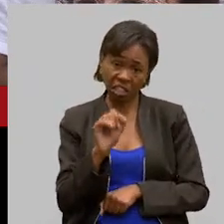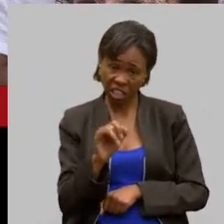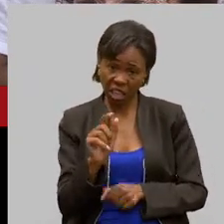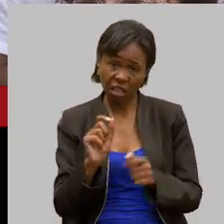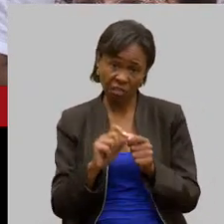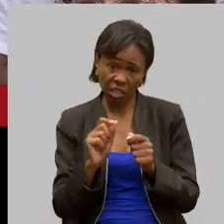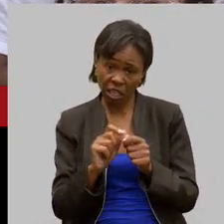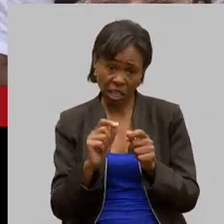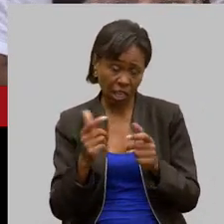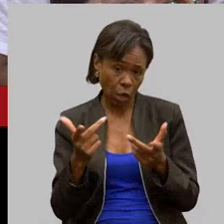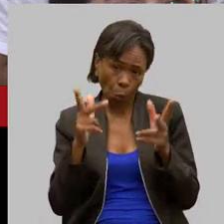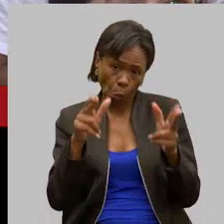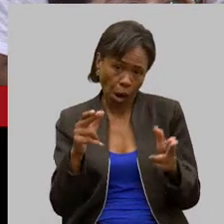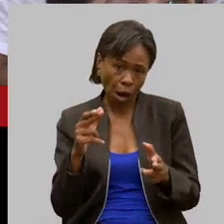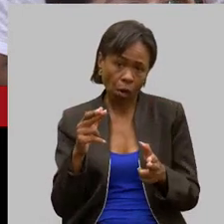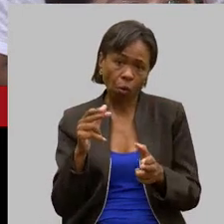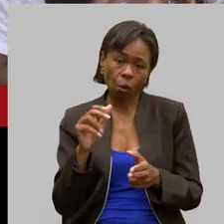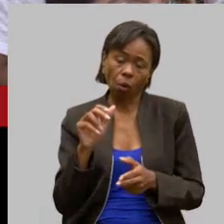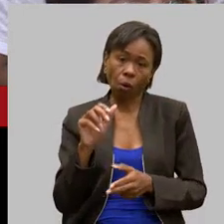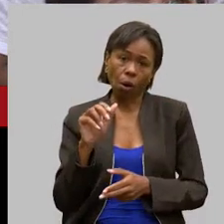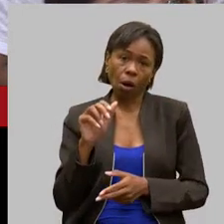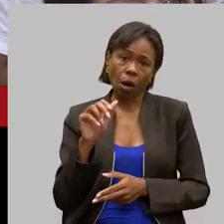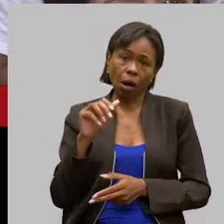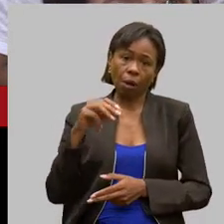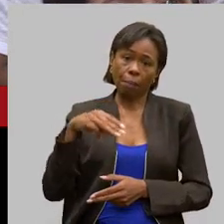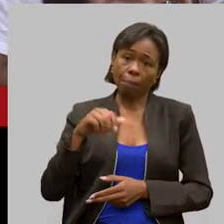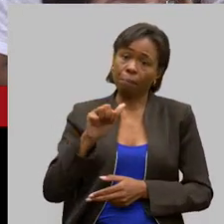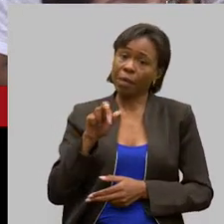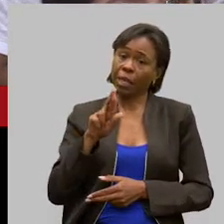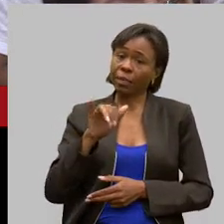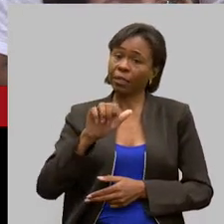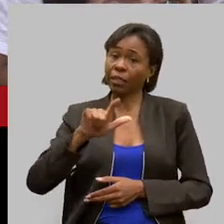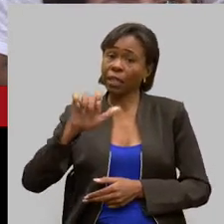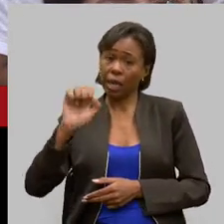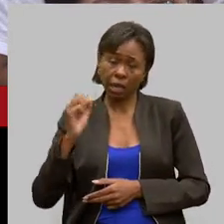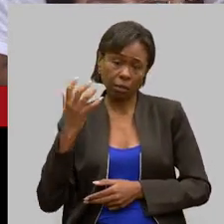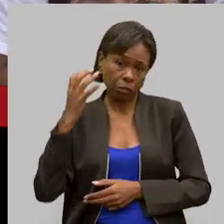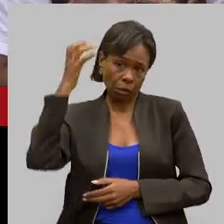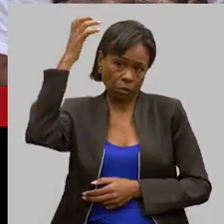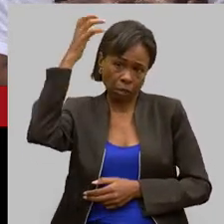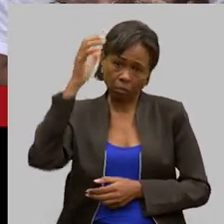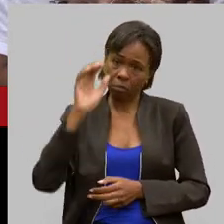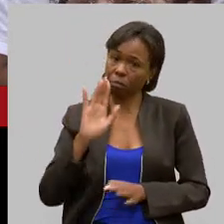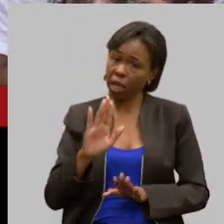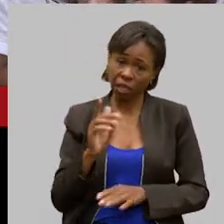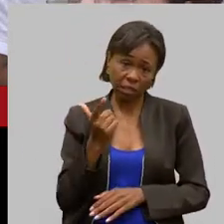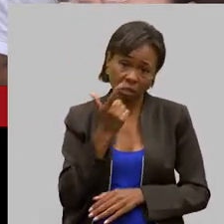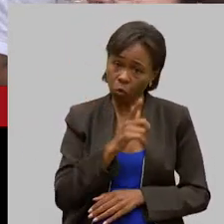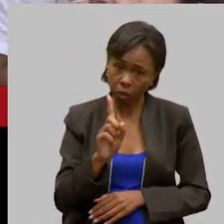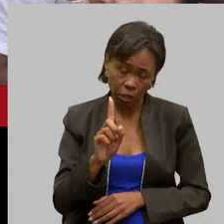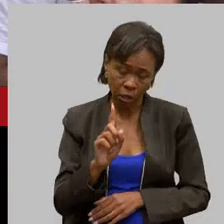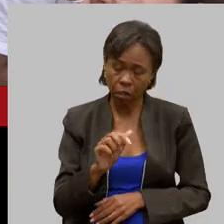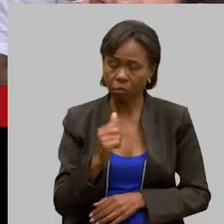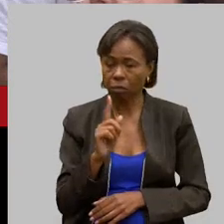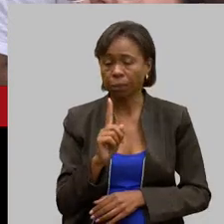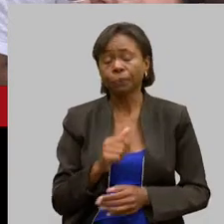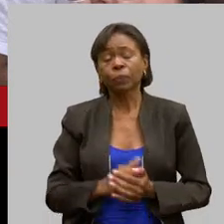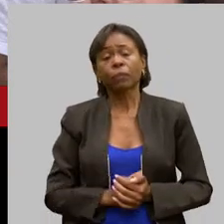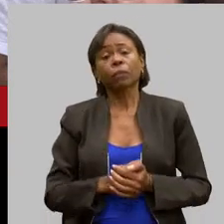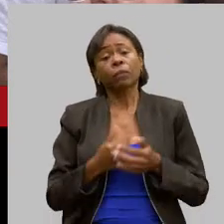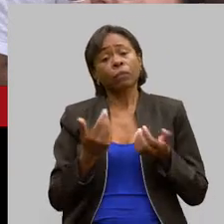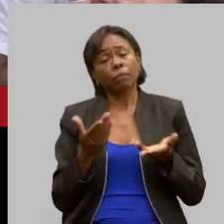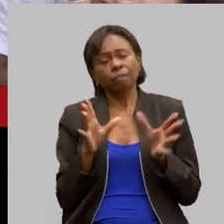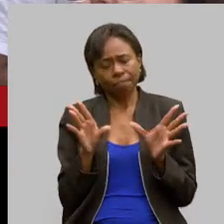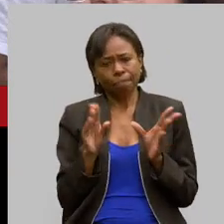Aí sim não tem mais jeito mas enquanto eles não fizer isso eles não vão conseguir me encalar e só pra gente finalizar Cris então assim é uma alternativa